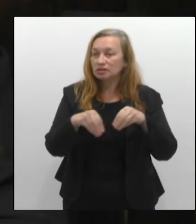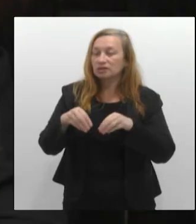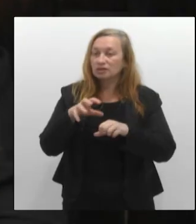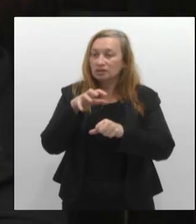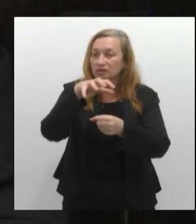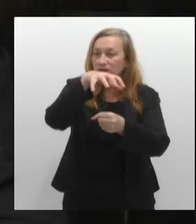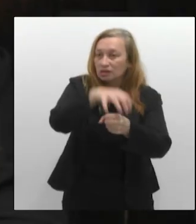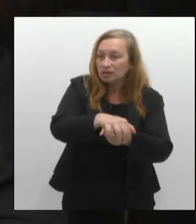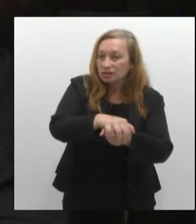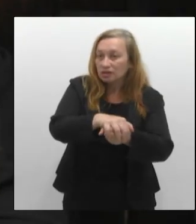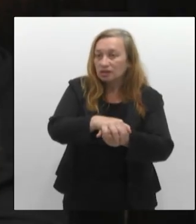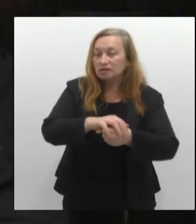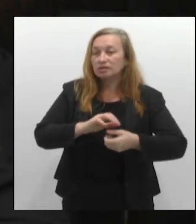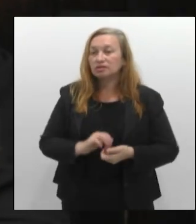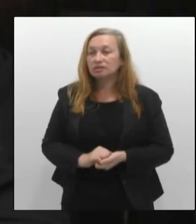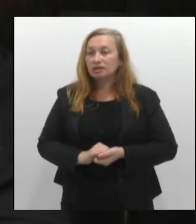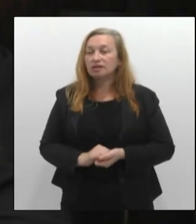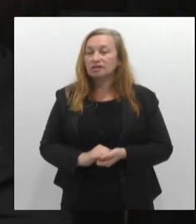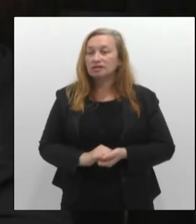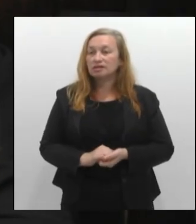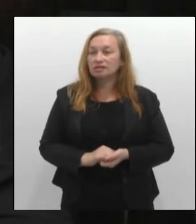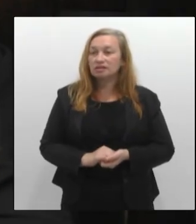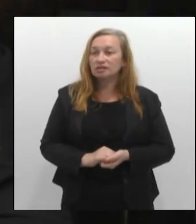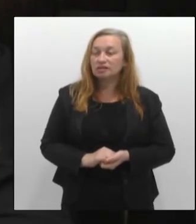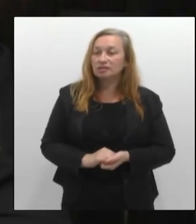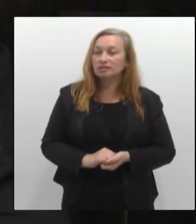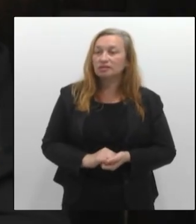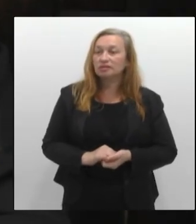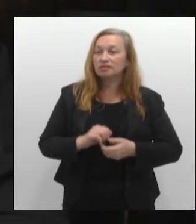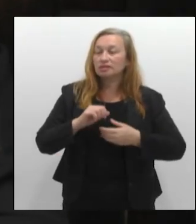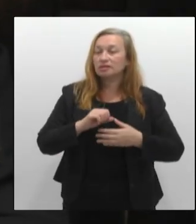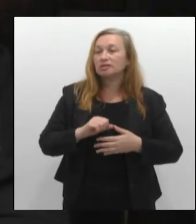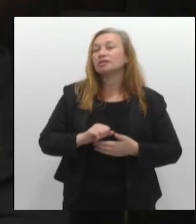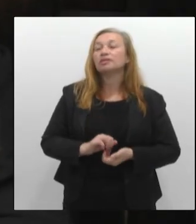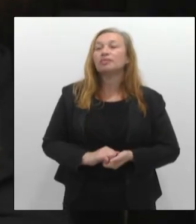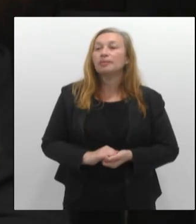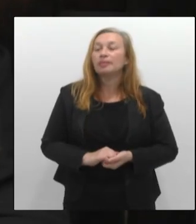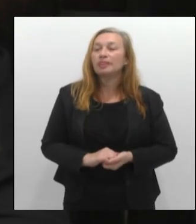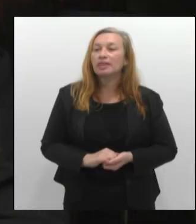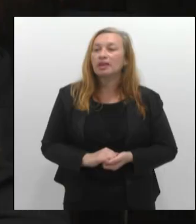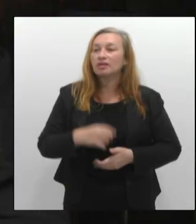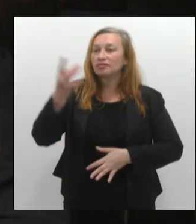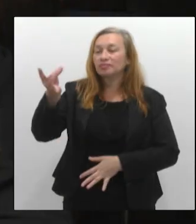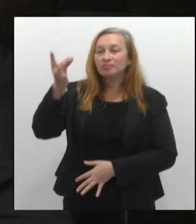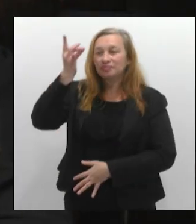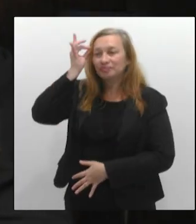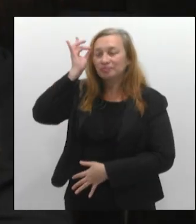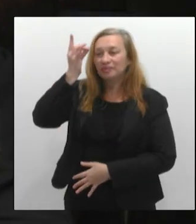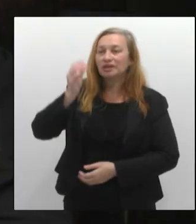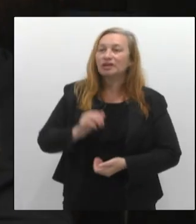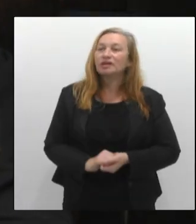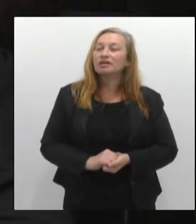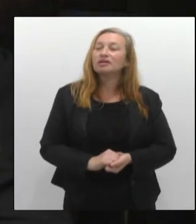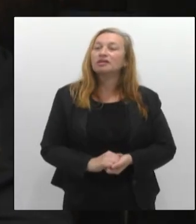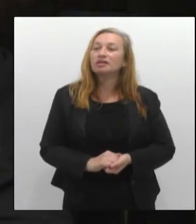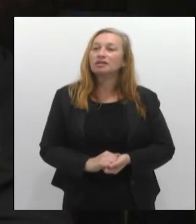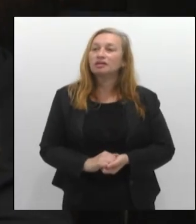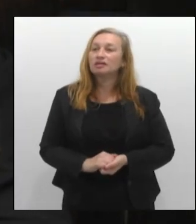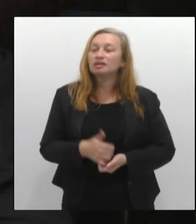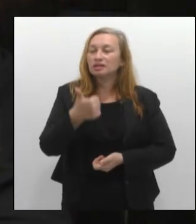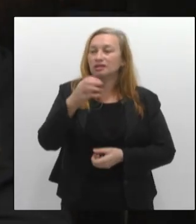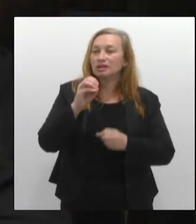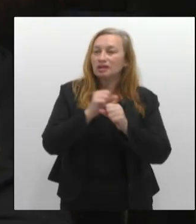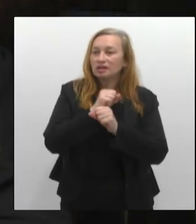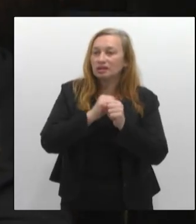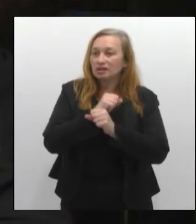pelos portugueses na América pudesse receber a devida assistência espiritual. Como nós dissemos, apenas 10